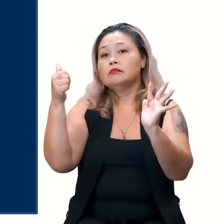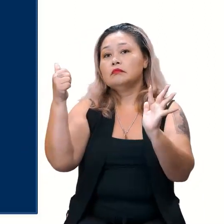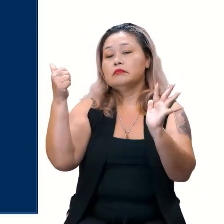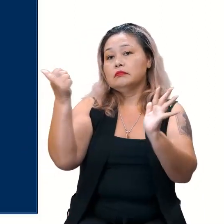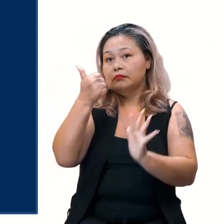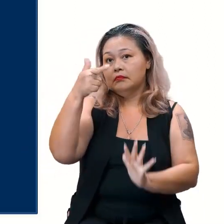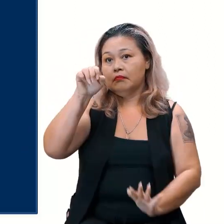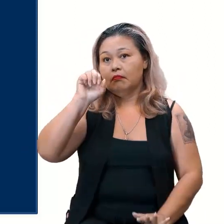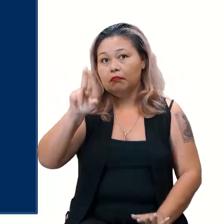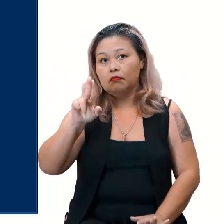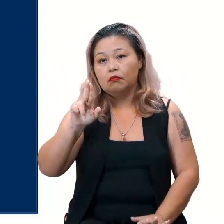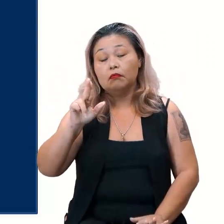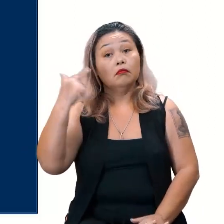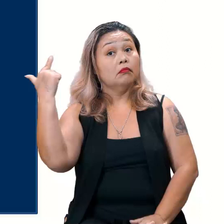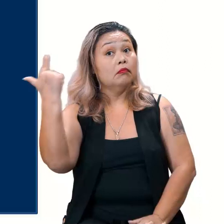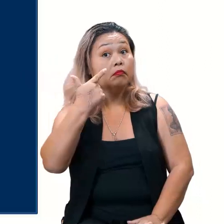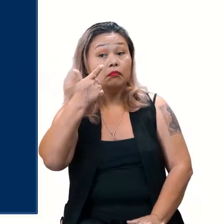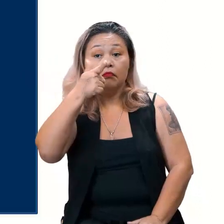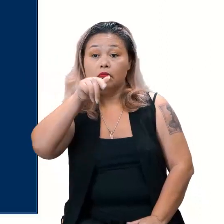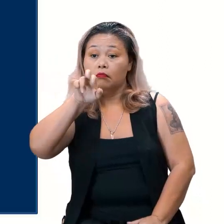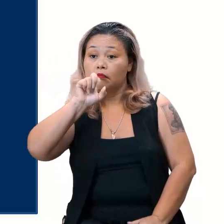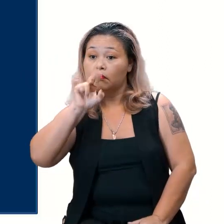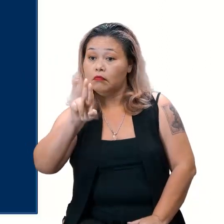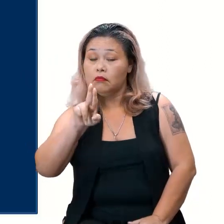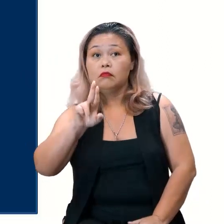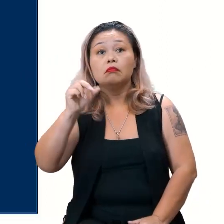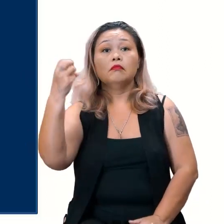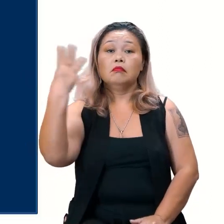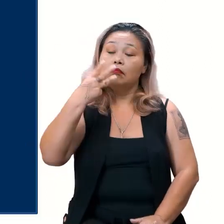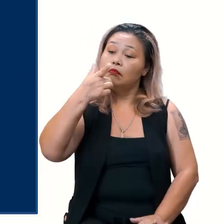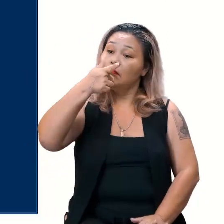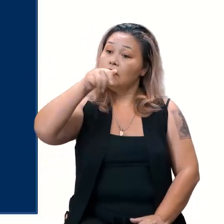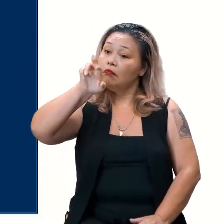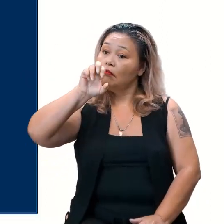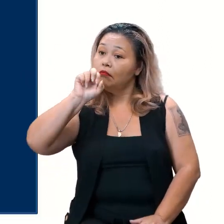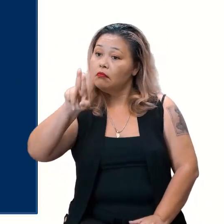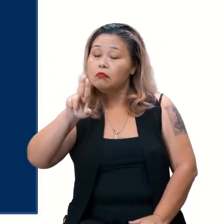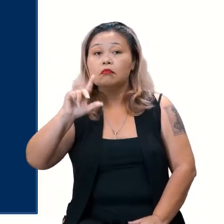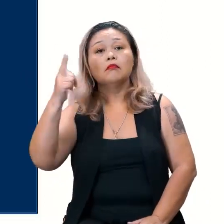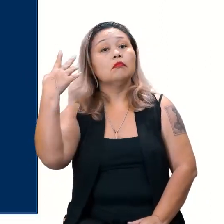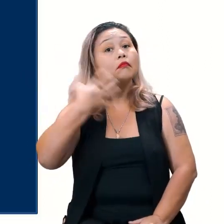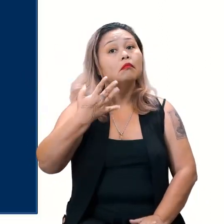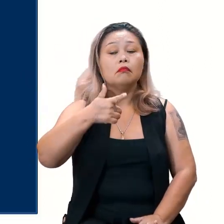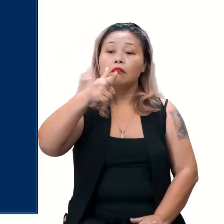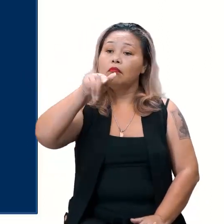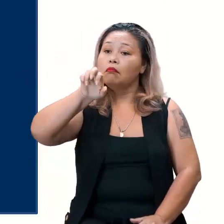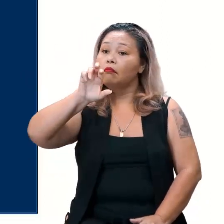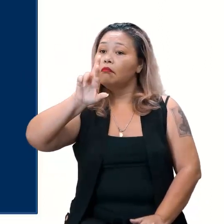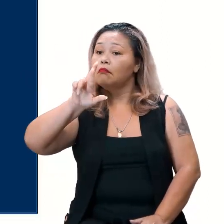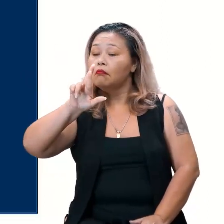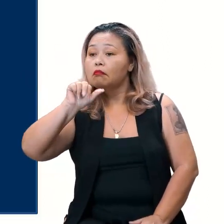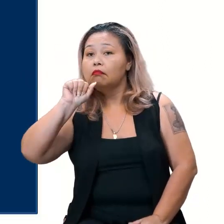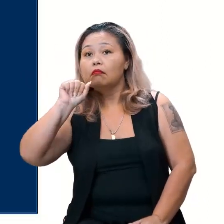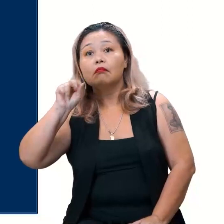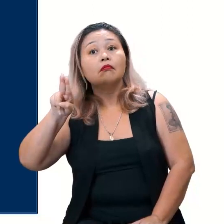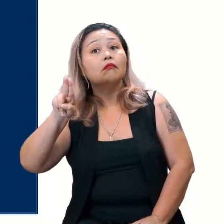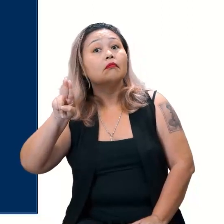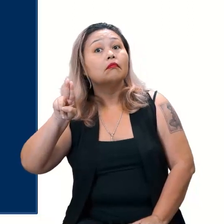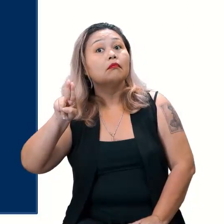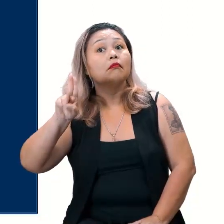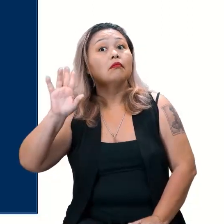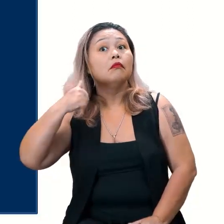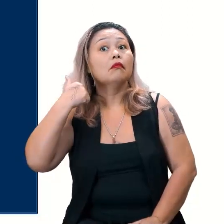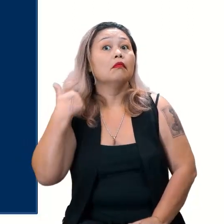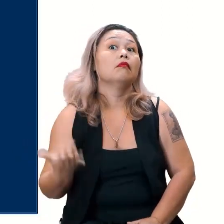primeiro grau, segundo grau, terceiro grau, quarto grau? E aí?